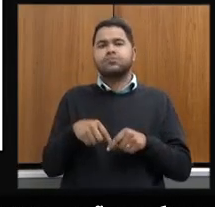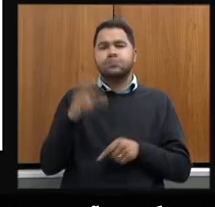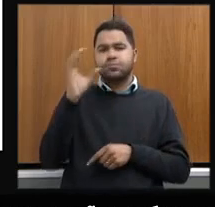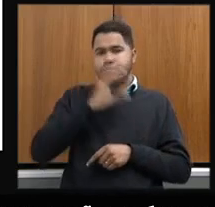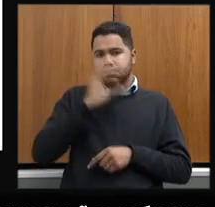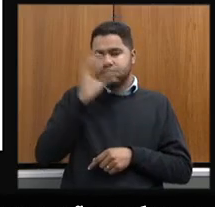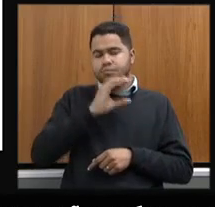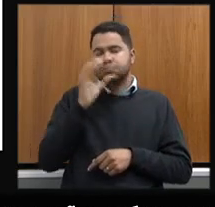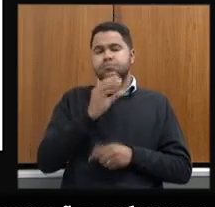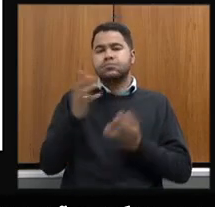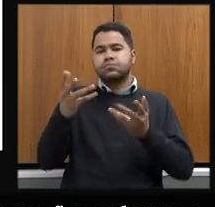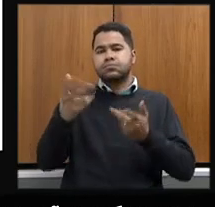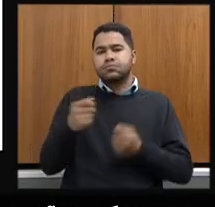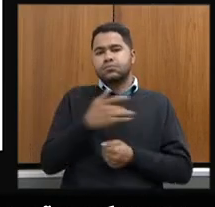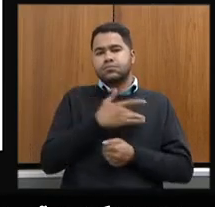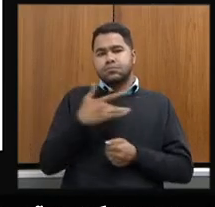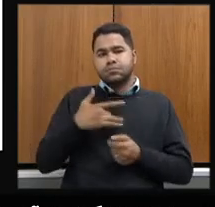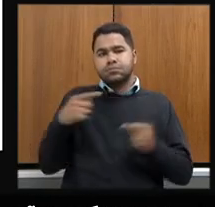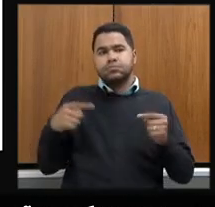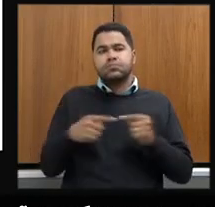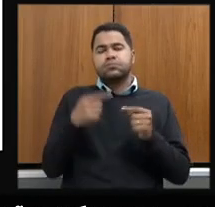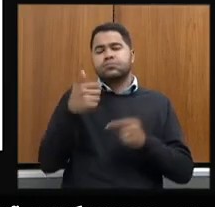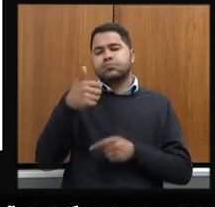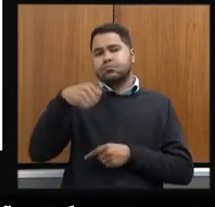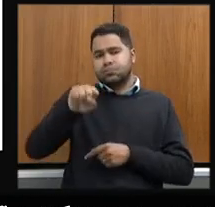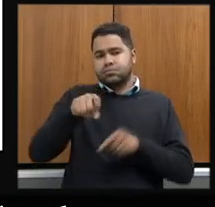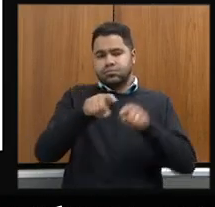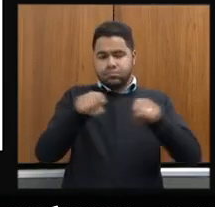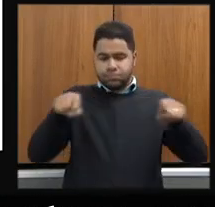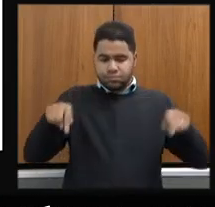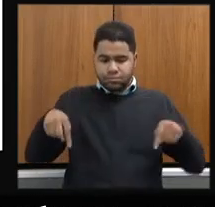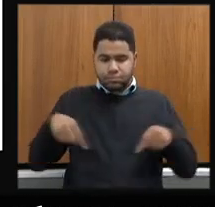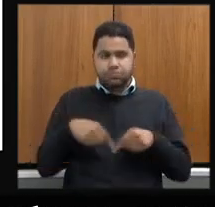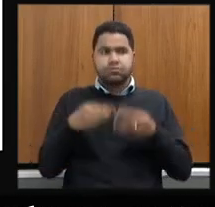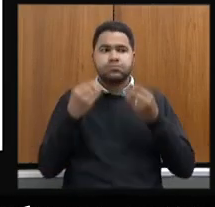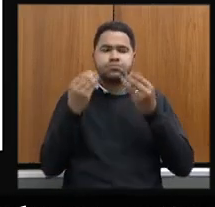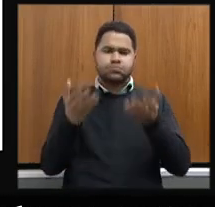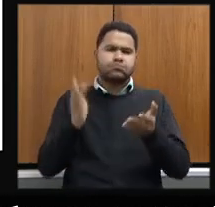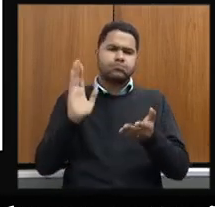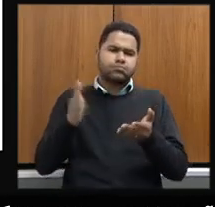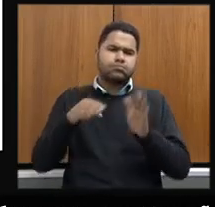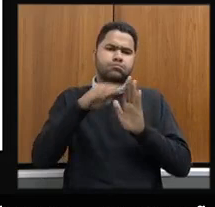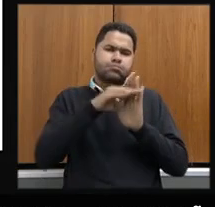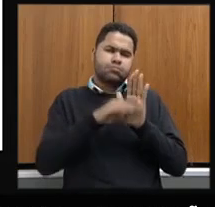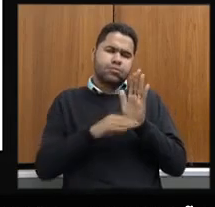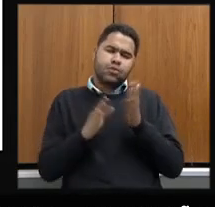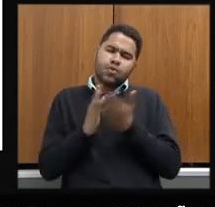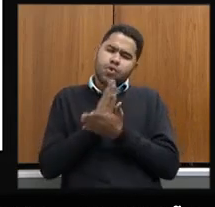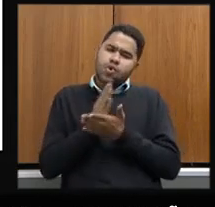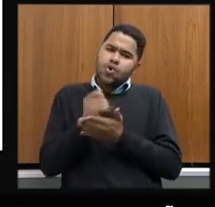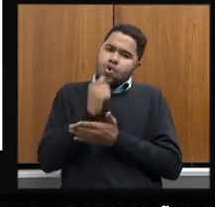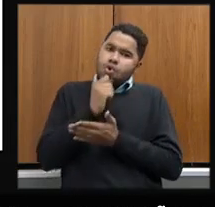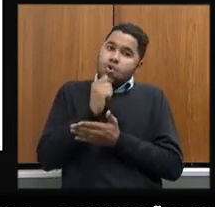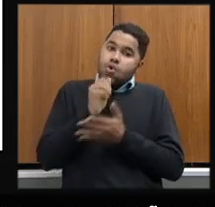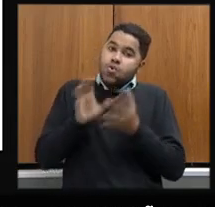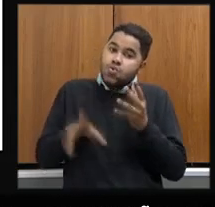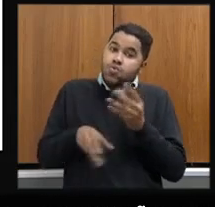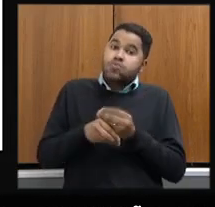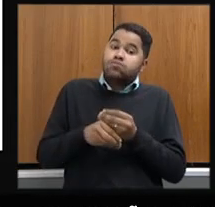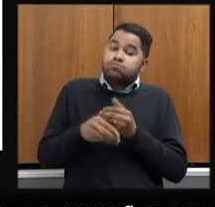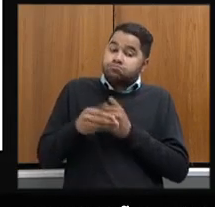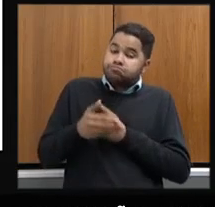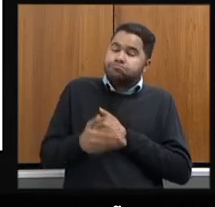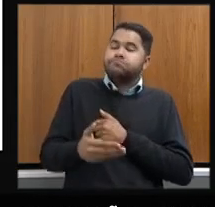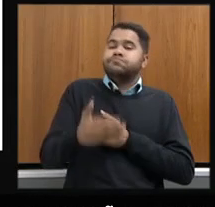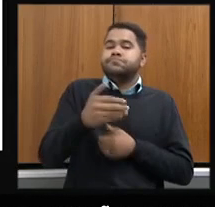atendimento de saúde no total de 18 salas acessados foram entregues a alguns equipamentos tem outros equipamentos complementares que